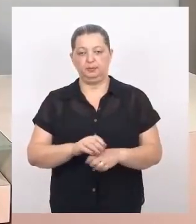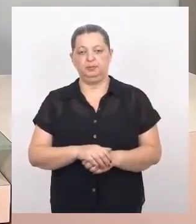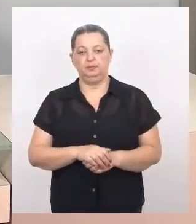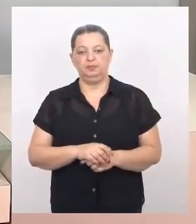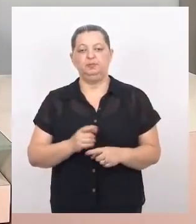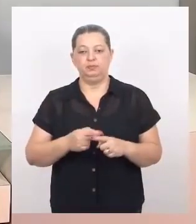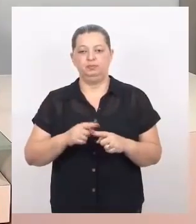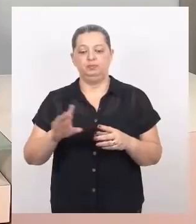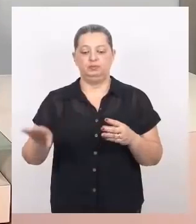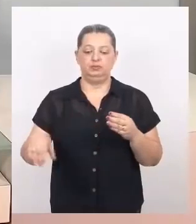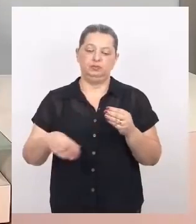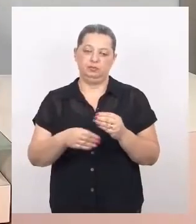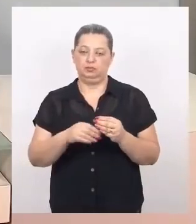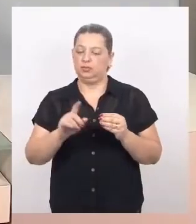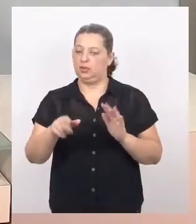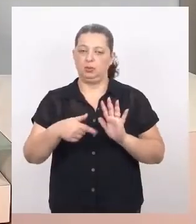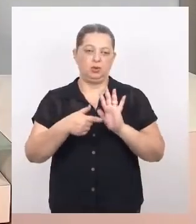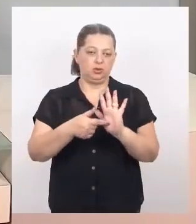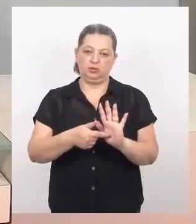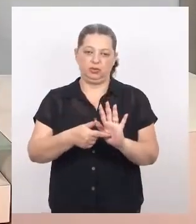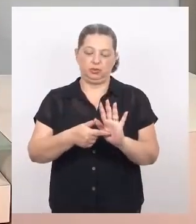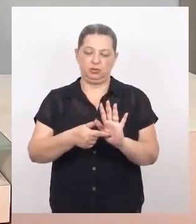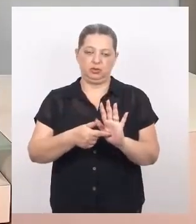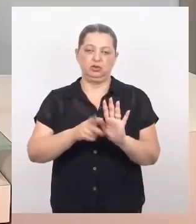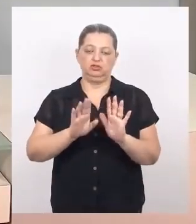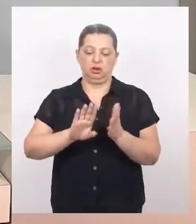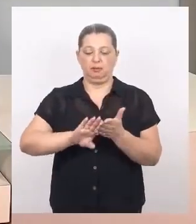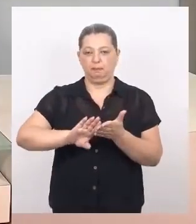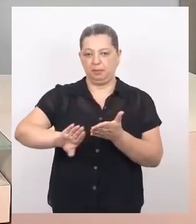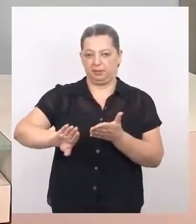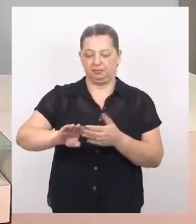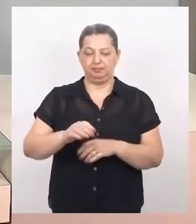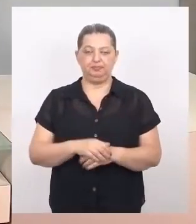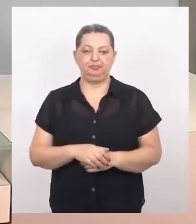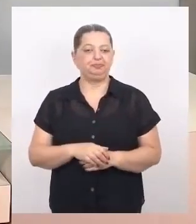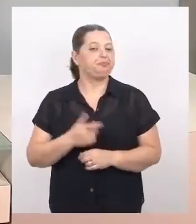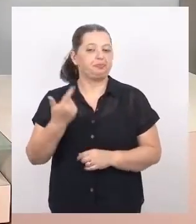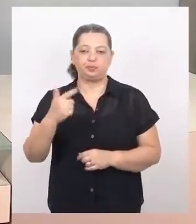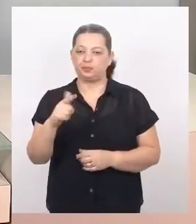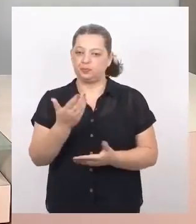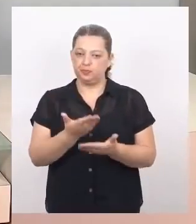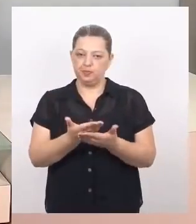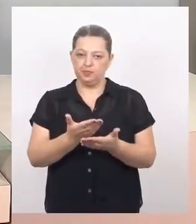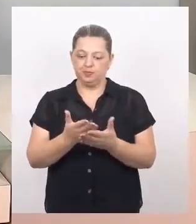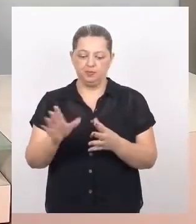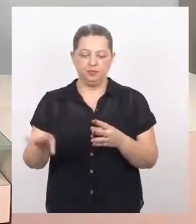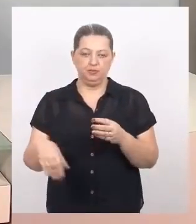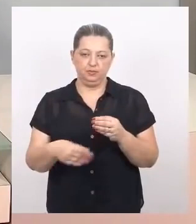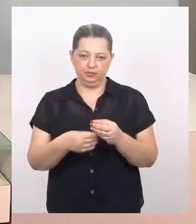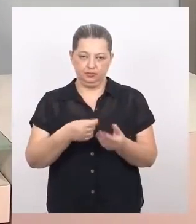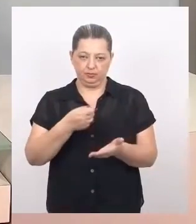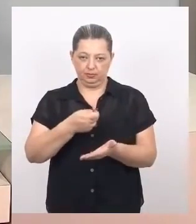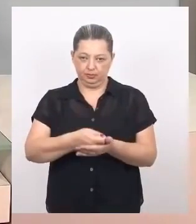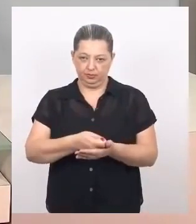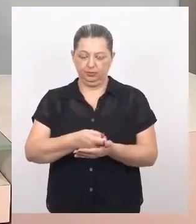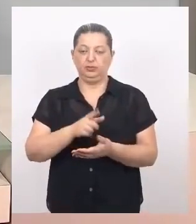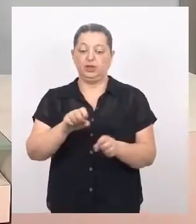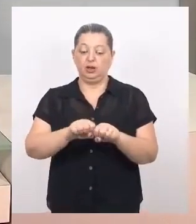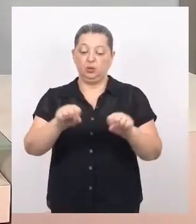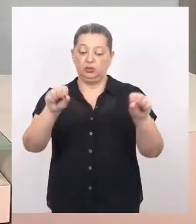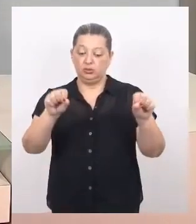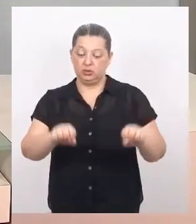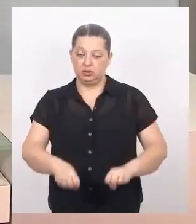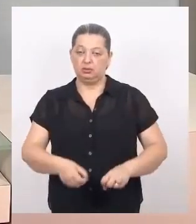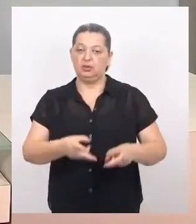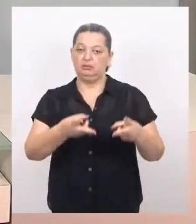atribuição inicial, esses docentes não vão aparecer classificados, não vão ter aulas atribuídas compulsoriamente. O sistema já vai ler que